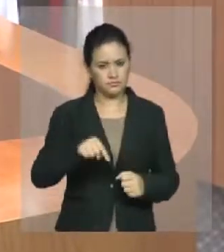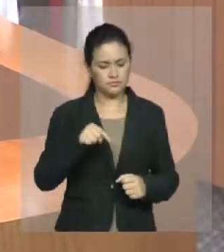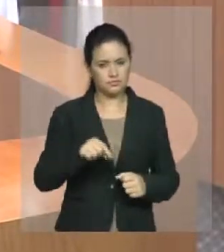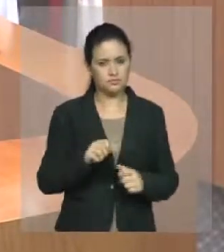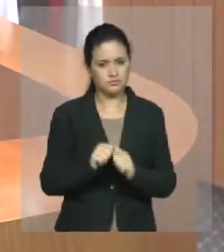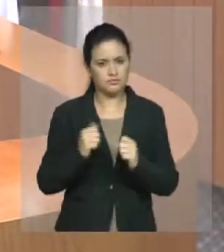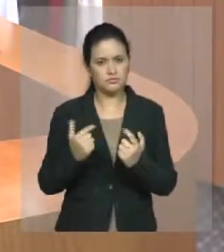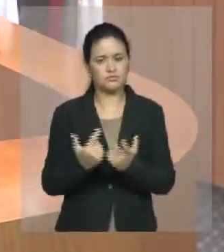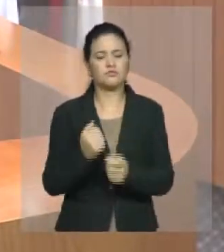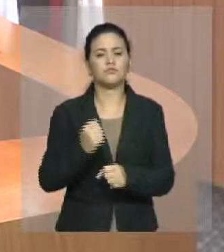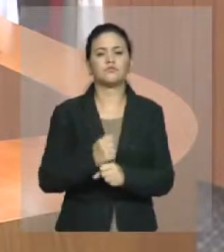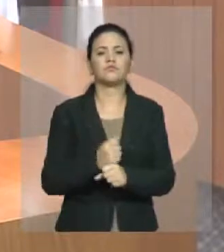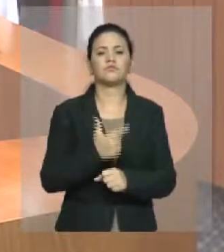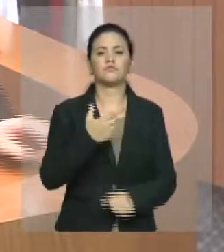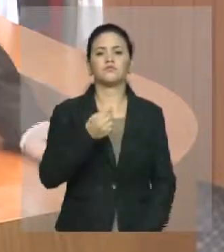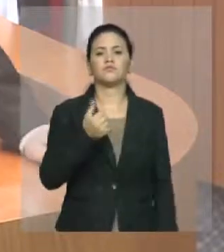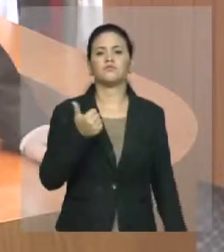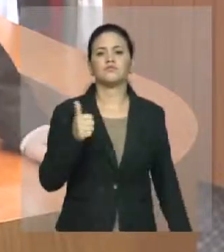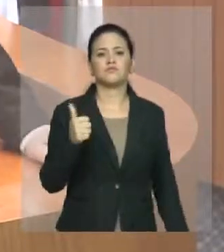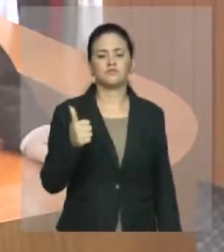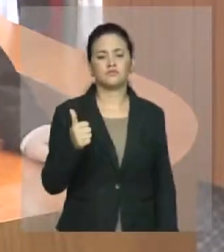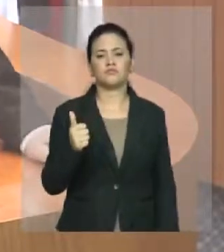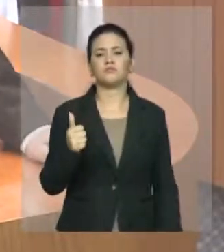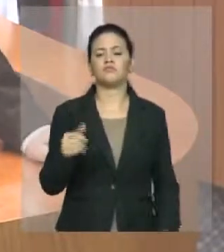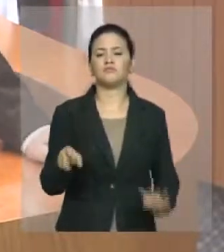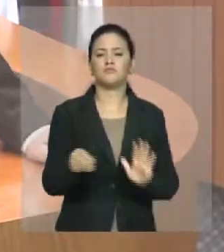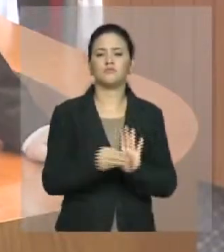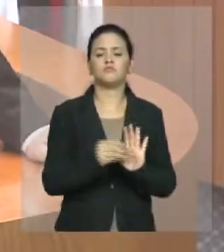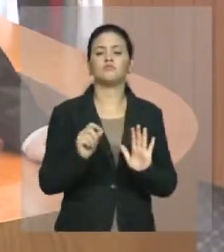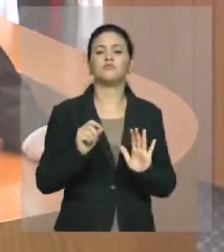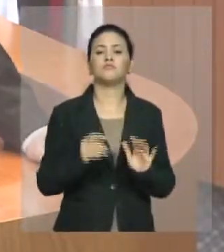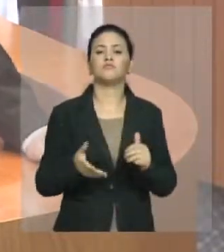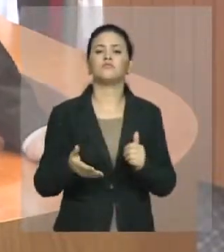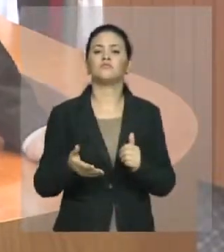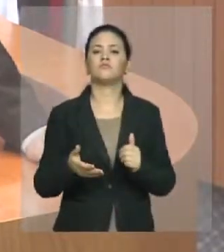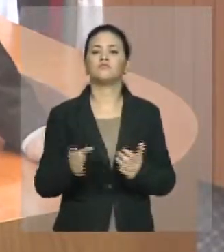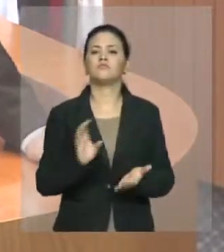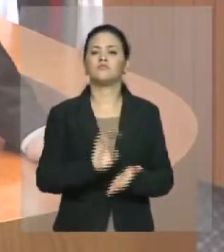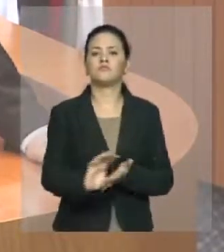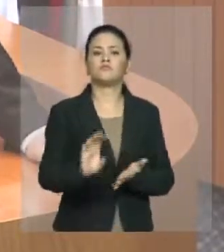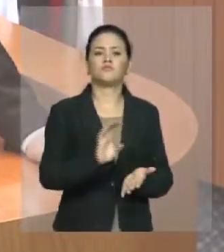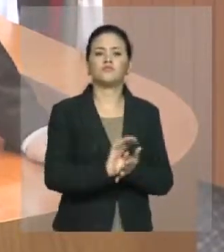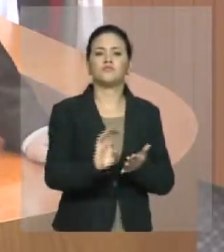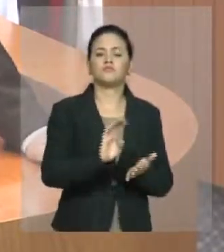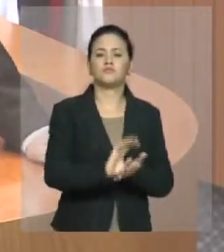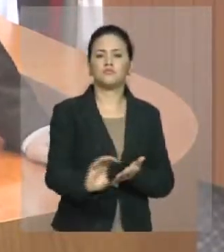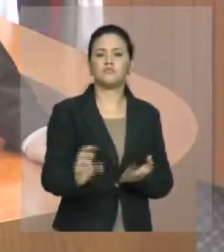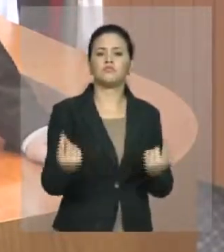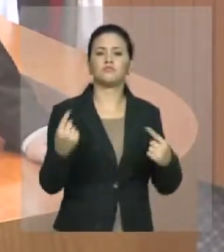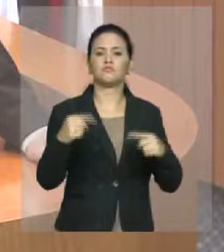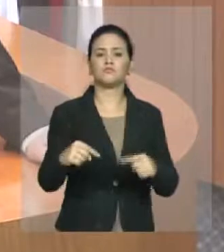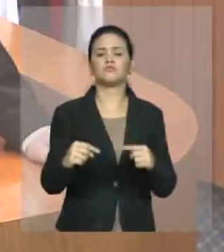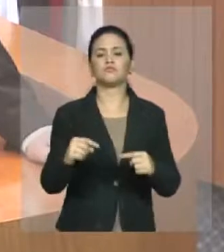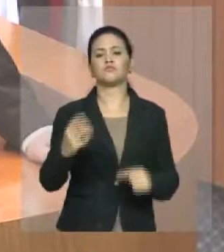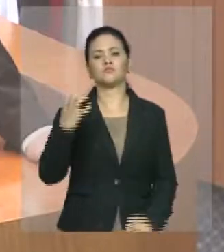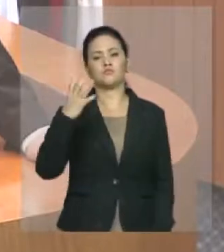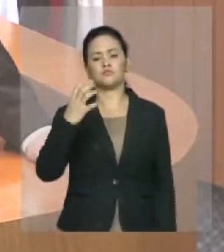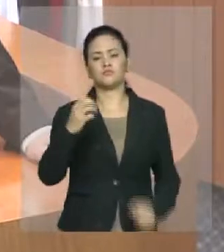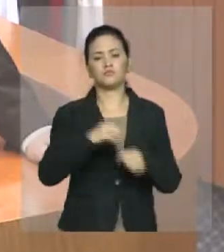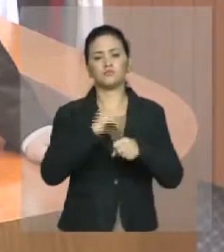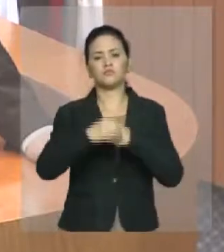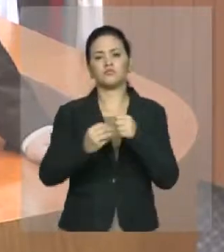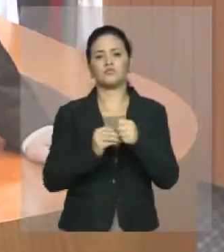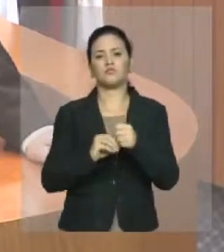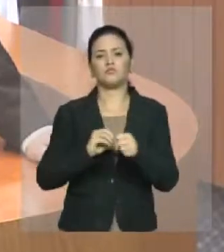através de uma emenda constitucional que criou o Fundo Estadual de Combate ao Câncer, que durante 4 anos, deputado Cristóvão, essa